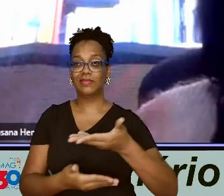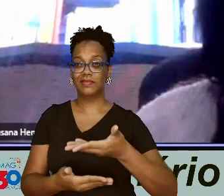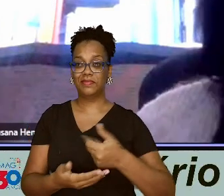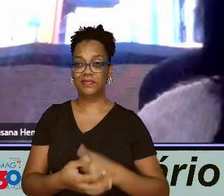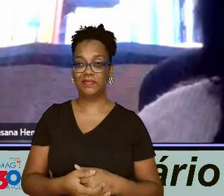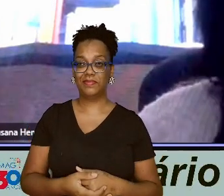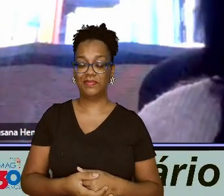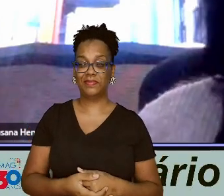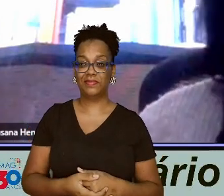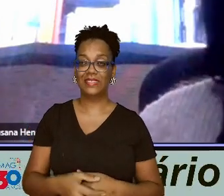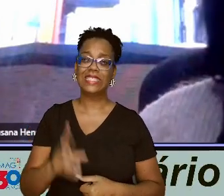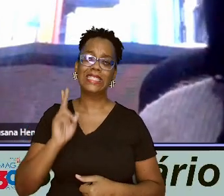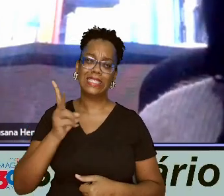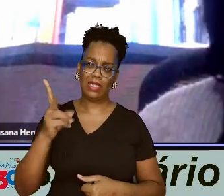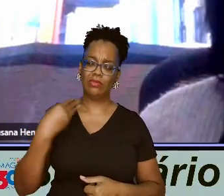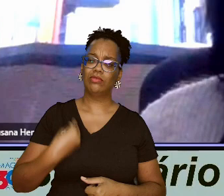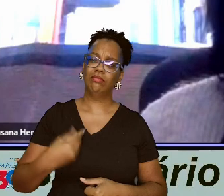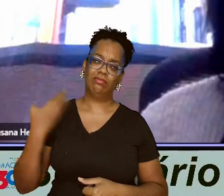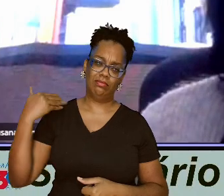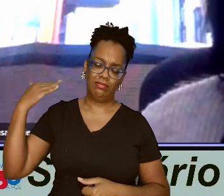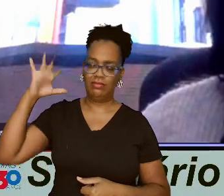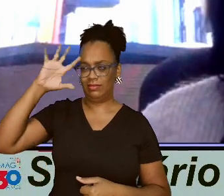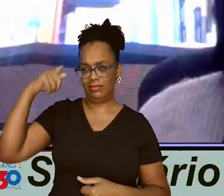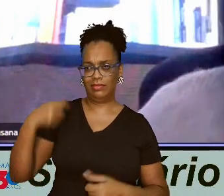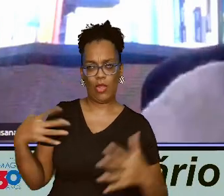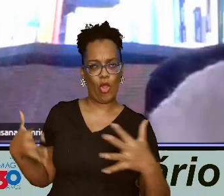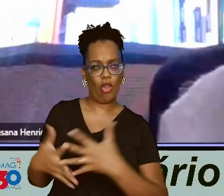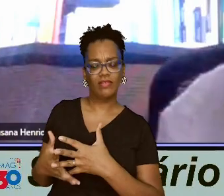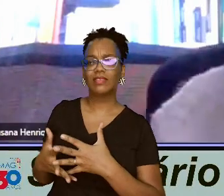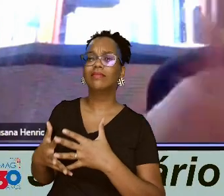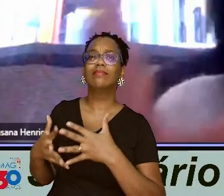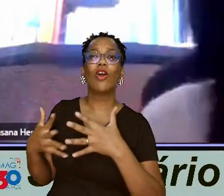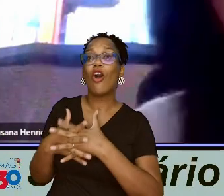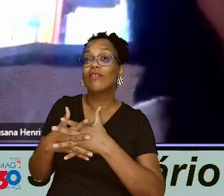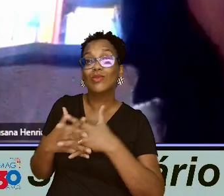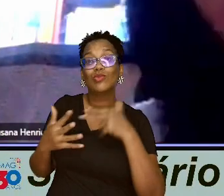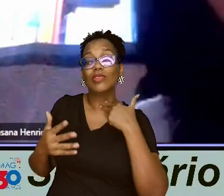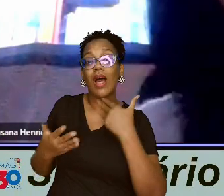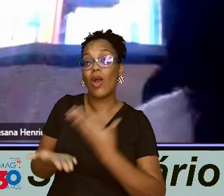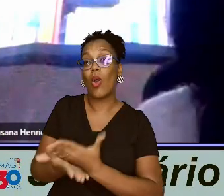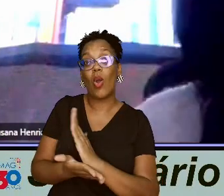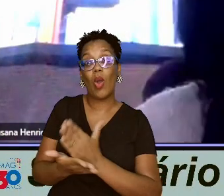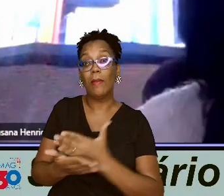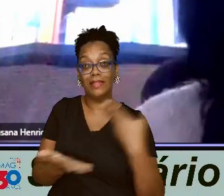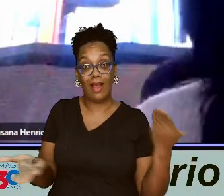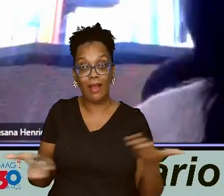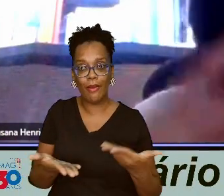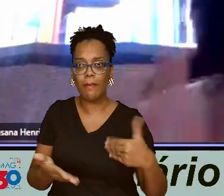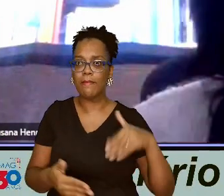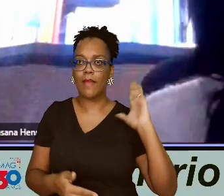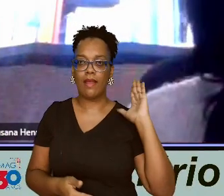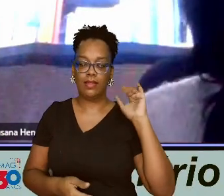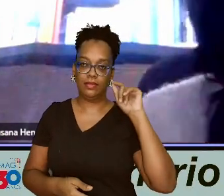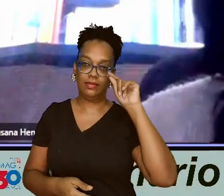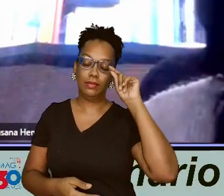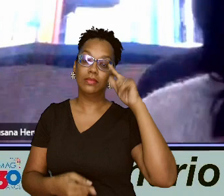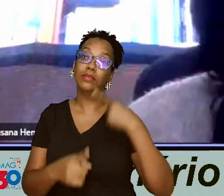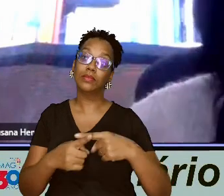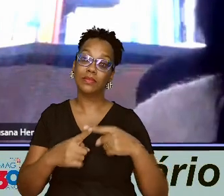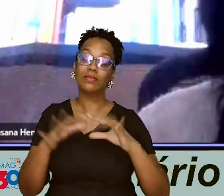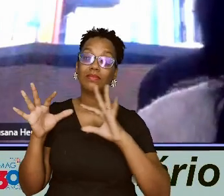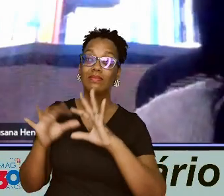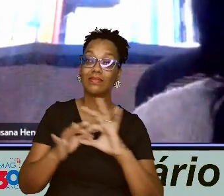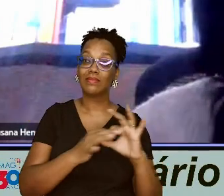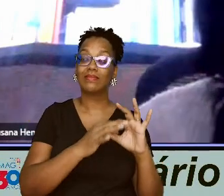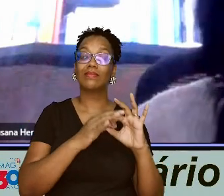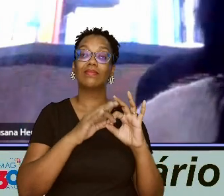Sempre houve possibilidade de decisões conflitantes e isso nunca incomodou tanto como agora, né? É porque também esse contexto de processos